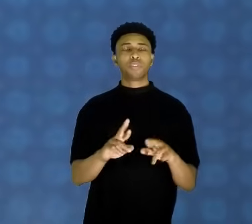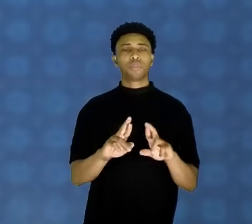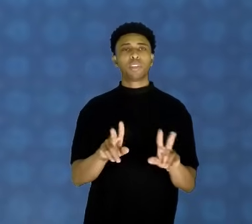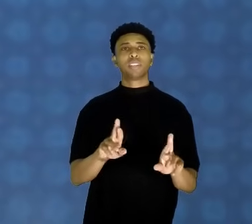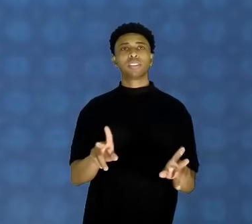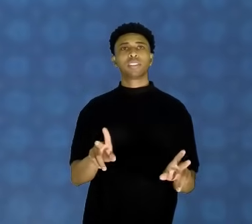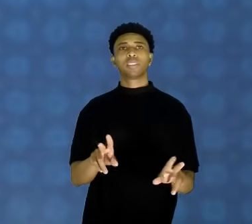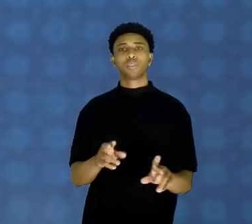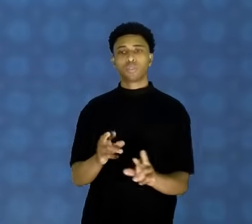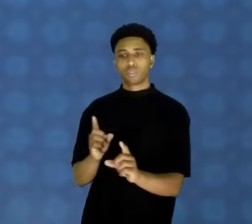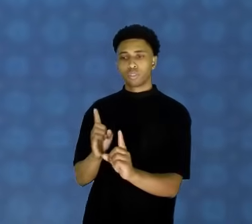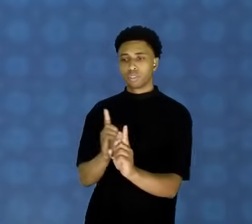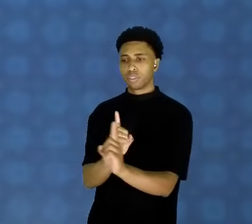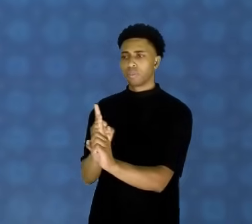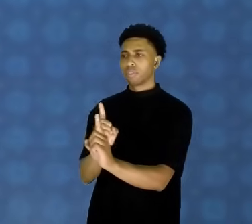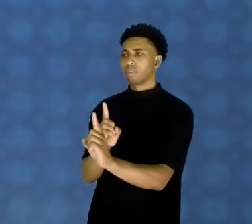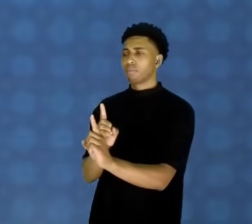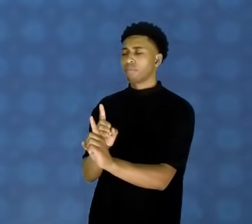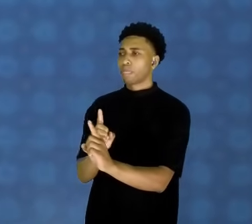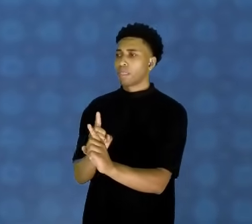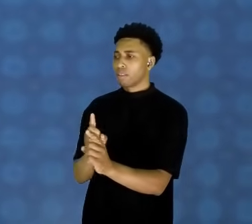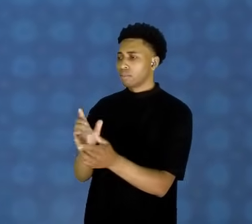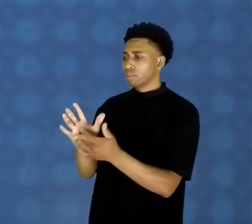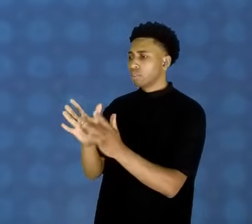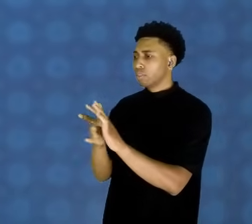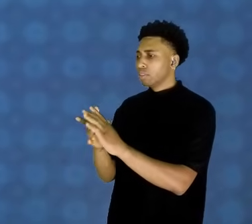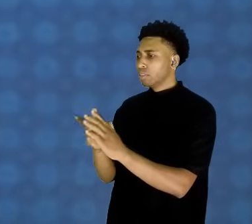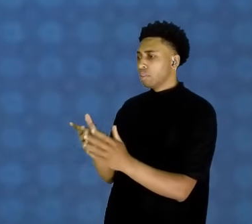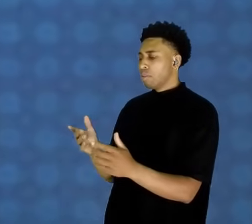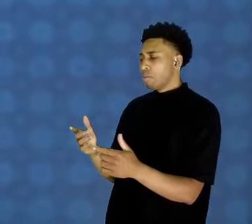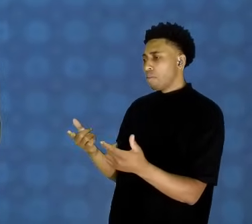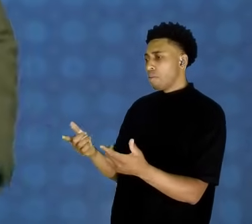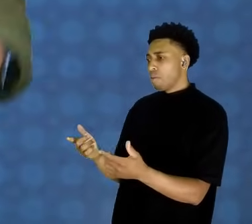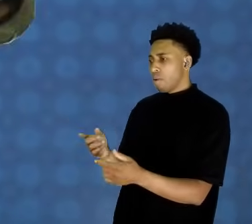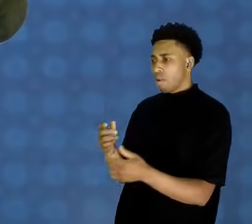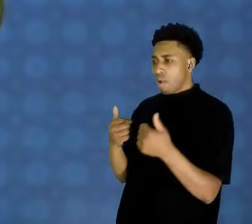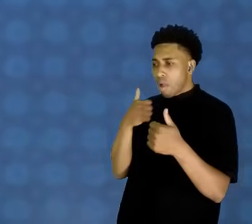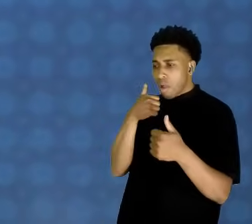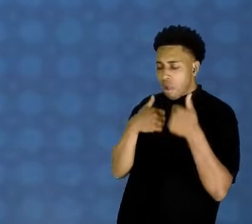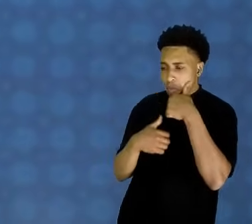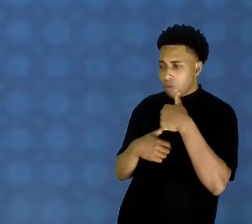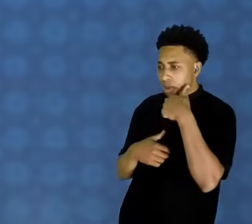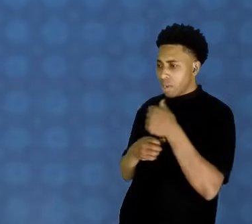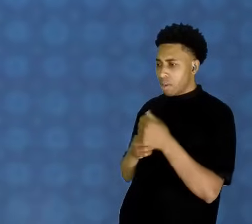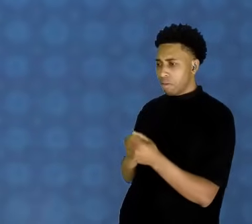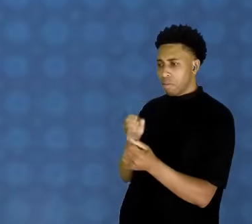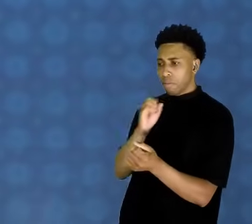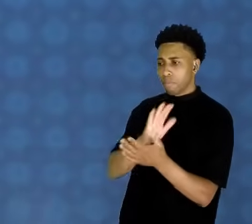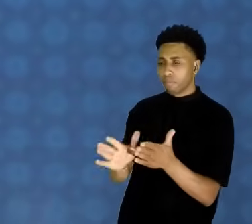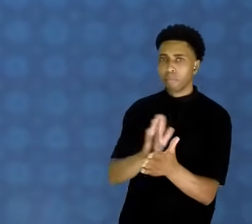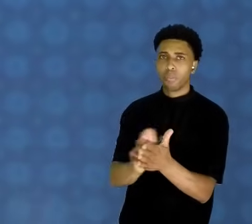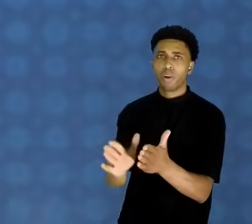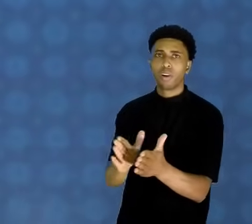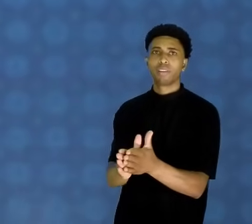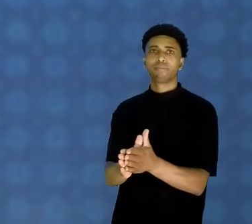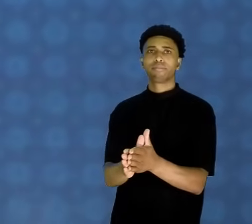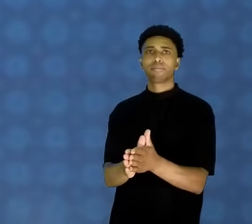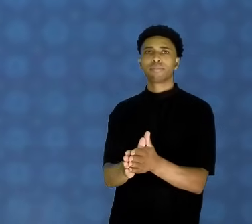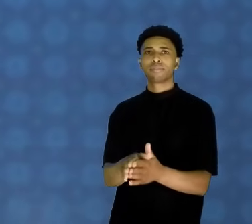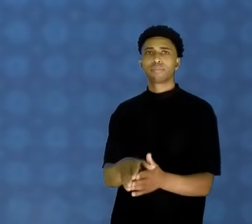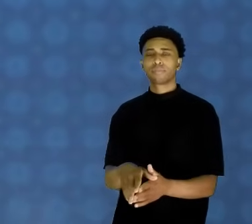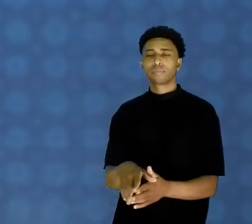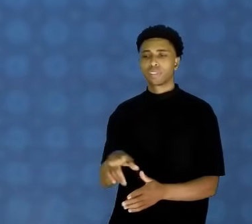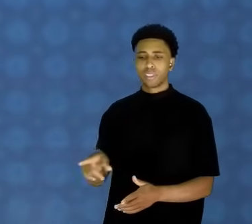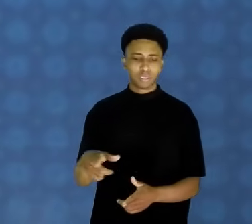discípulos chegam e dizem: mestre, manda essa mulher embora. Manda ela embora. Eles perceberam que Jesus não